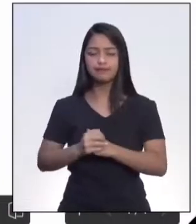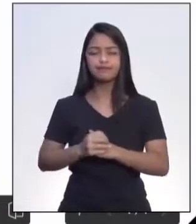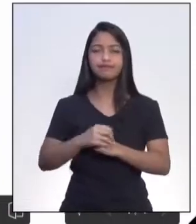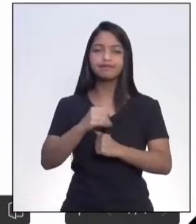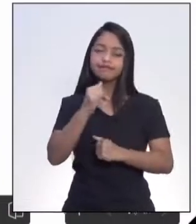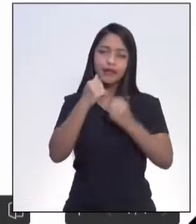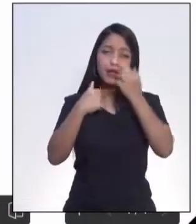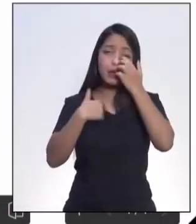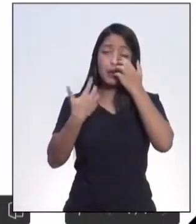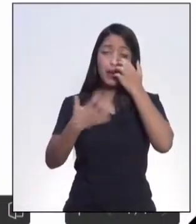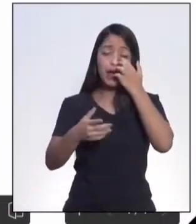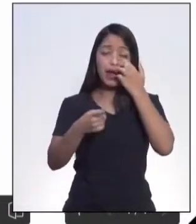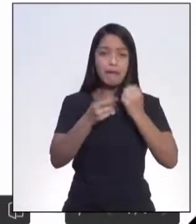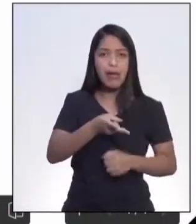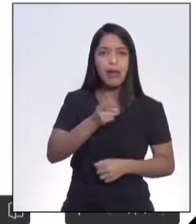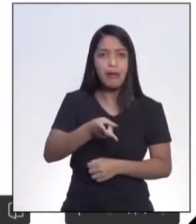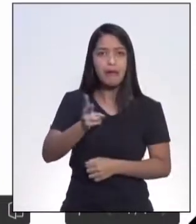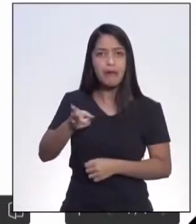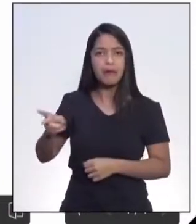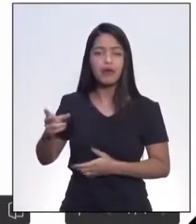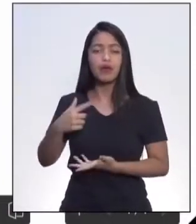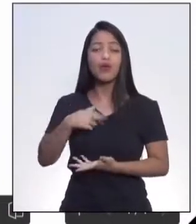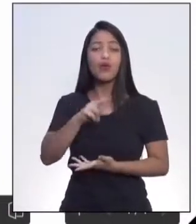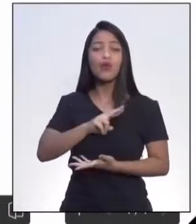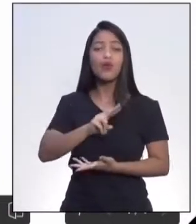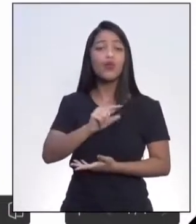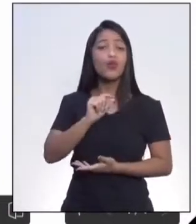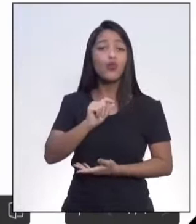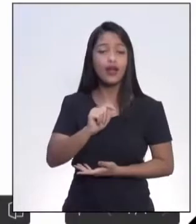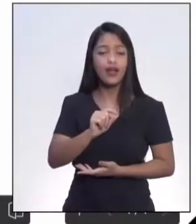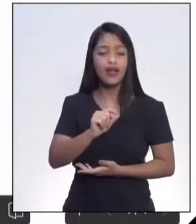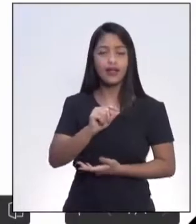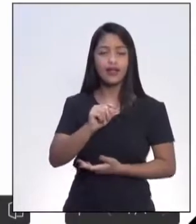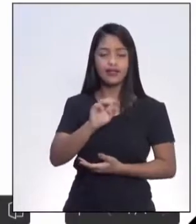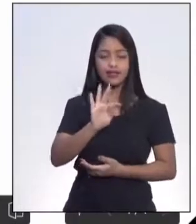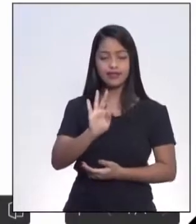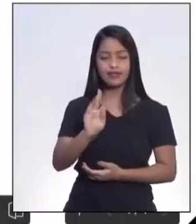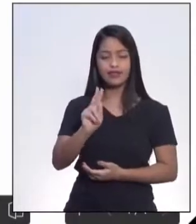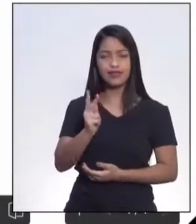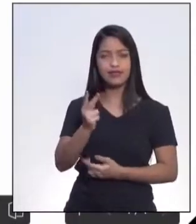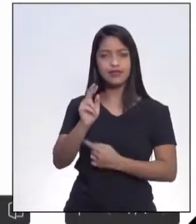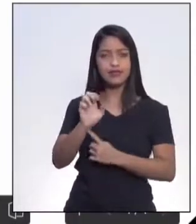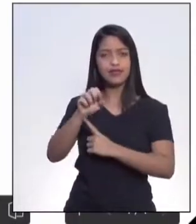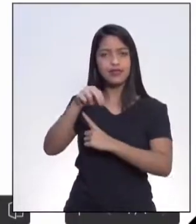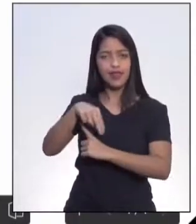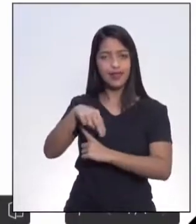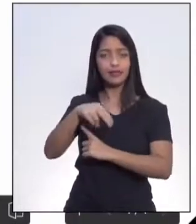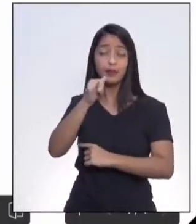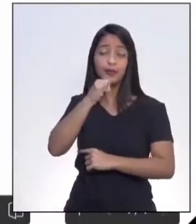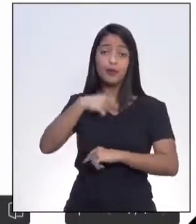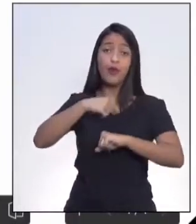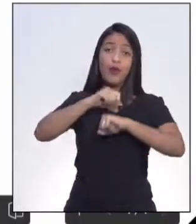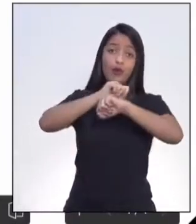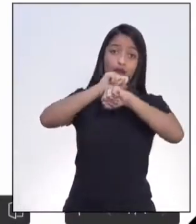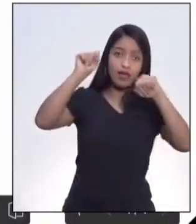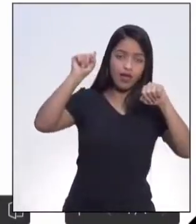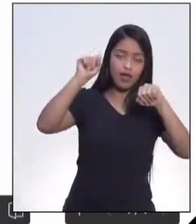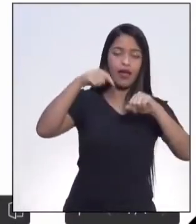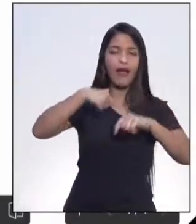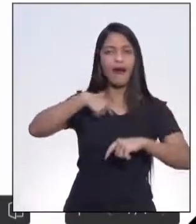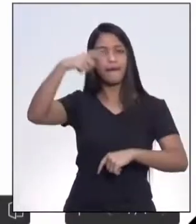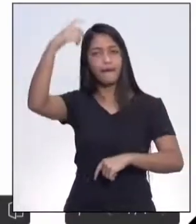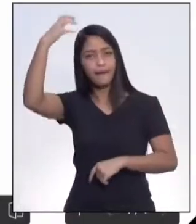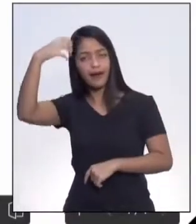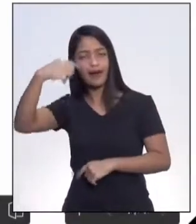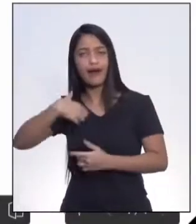usa um link word de sequência. Eu acordei, eu tomei banho, eu tomei café. Então, para você ligar essas